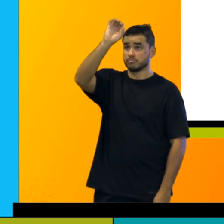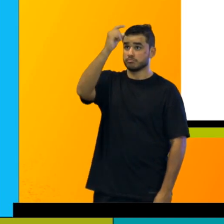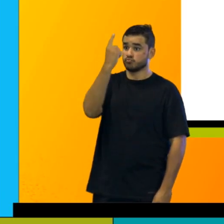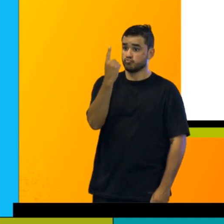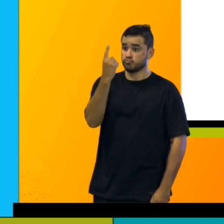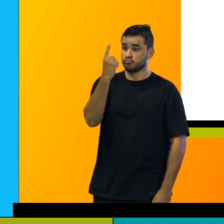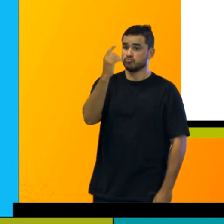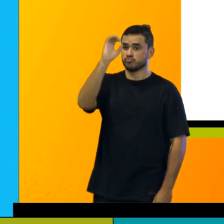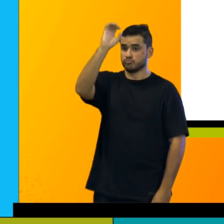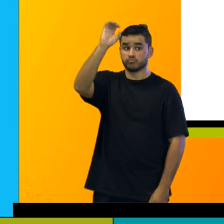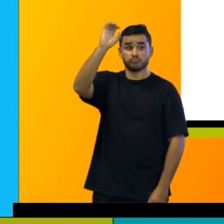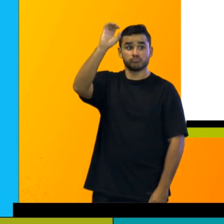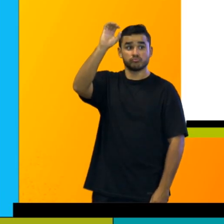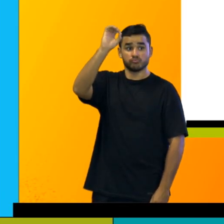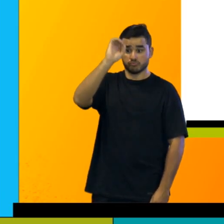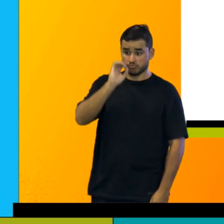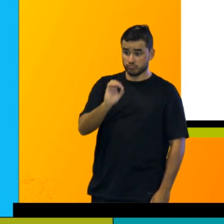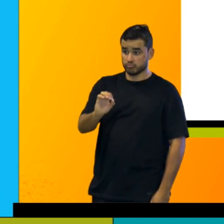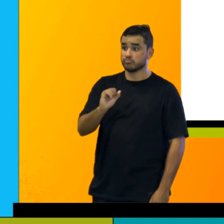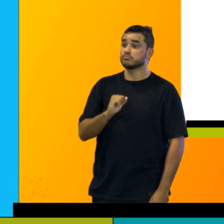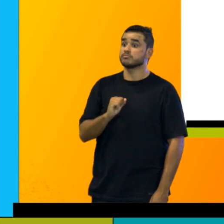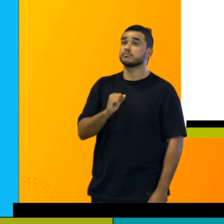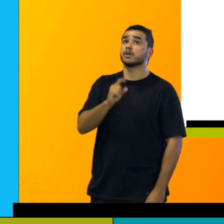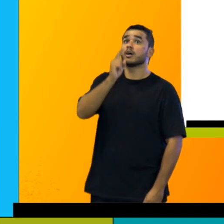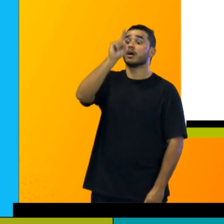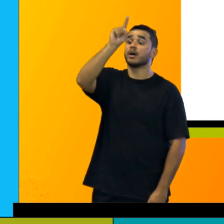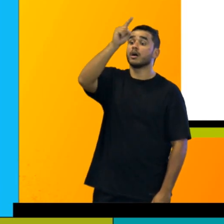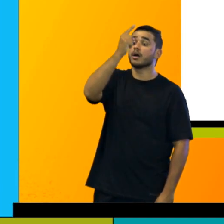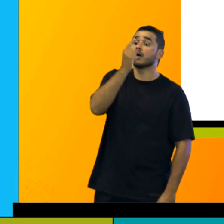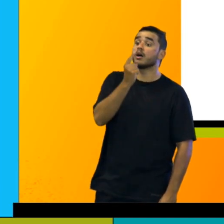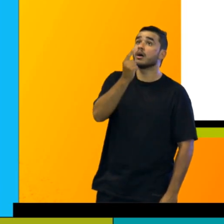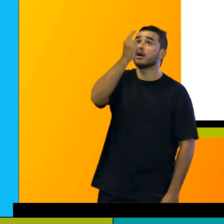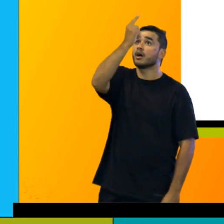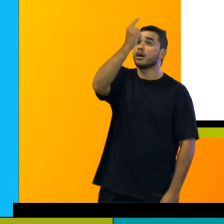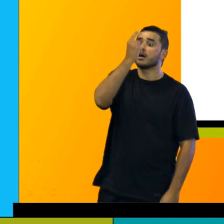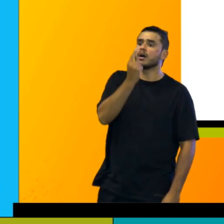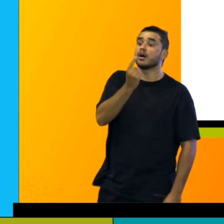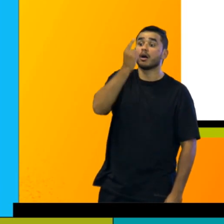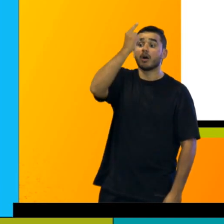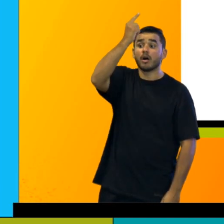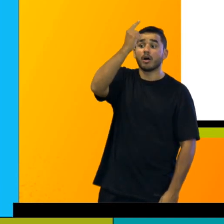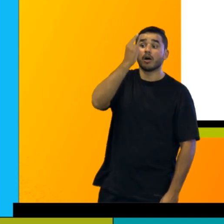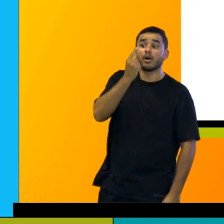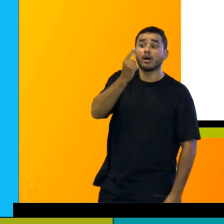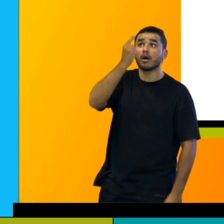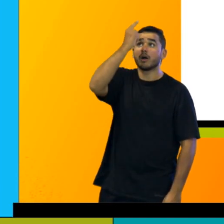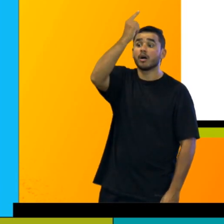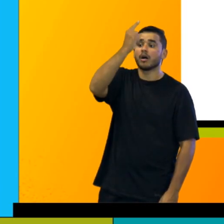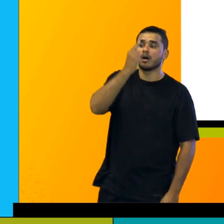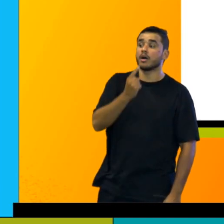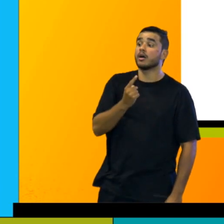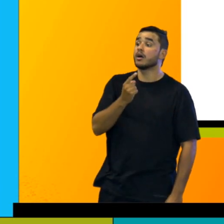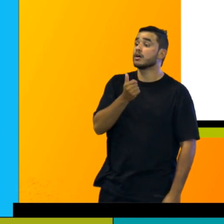1, 0. E a última coluna e a mais perigosa, 1 mais